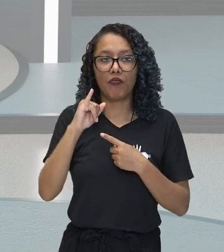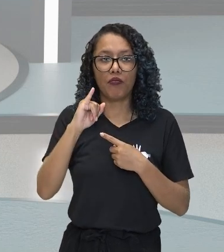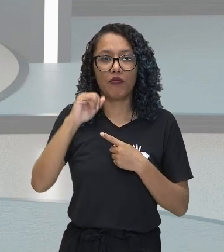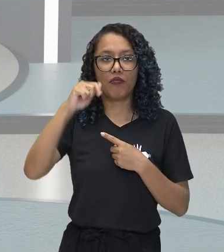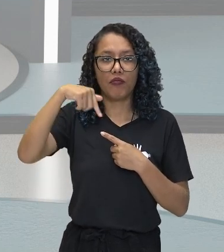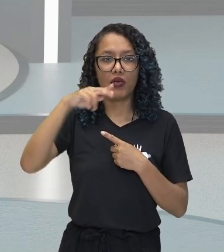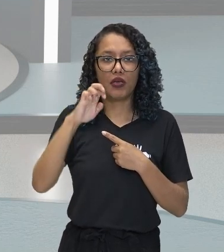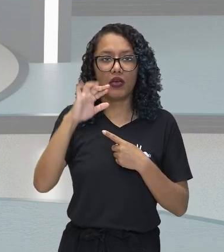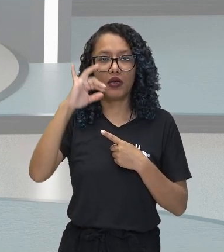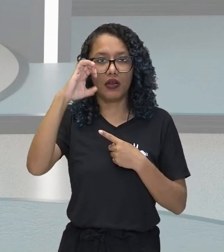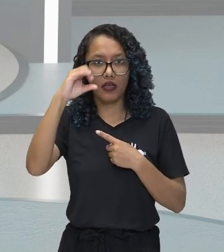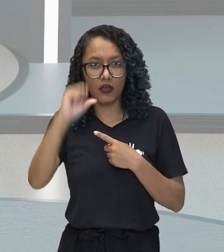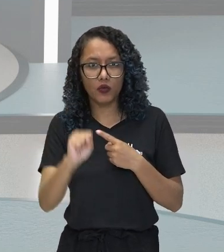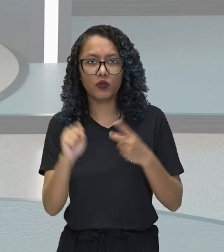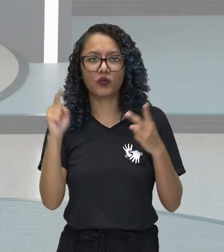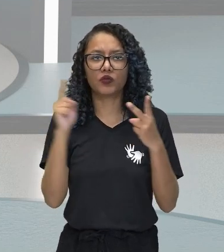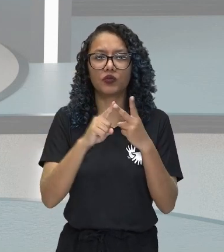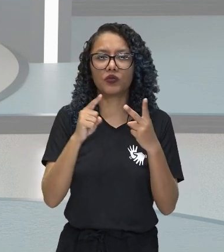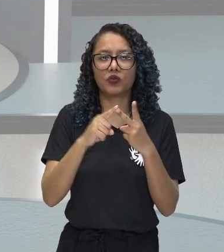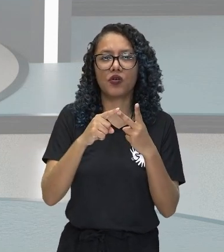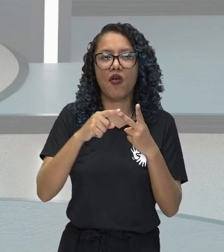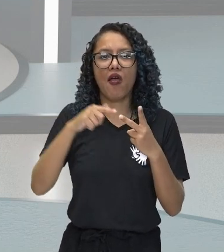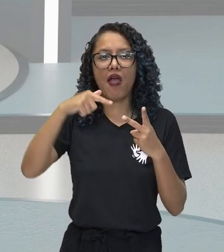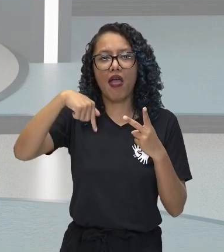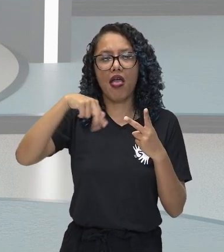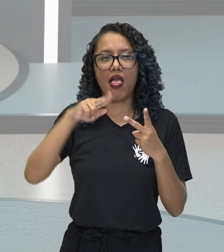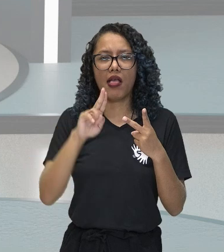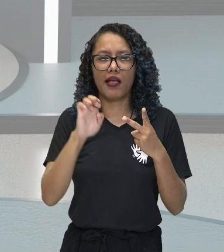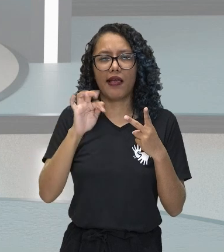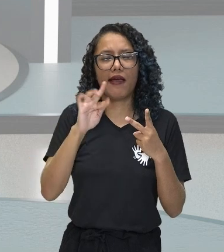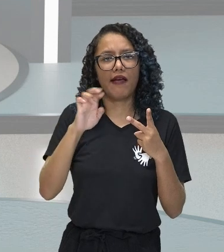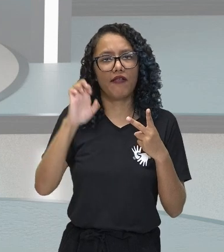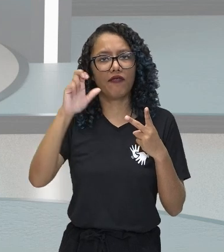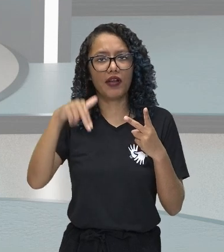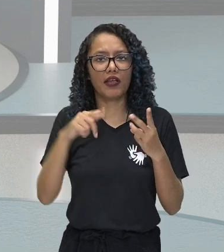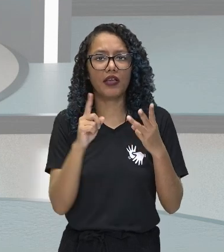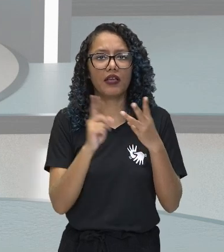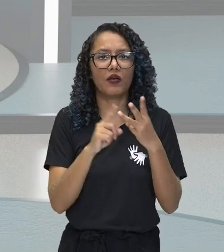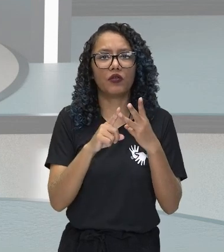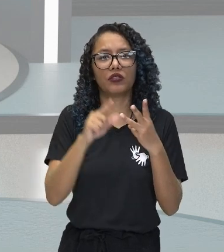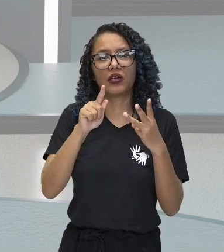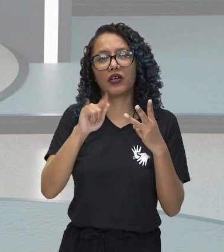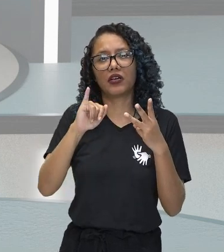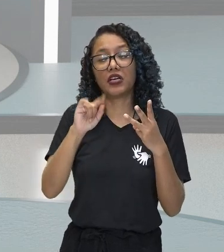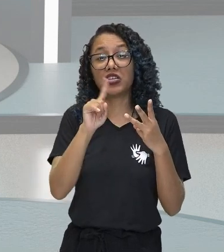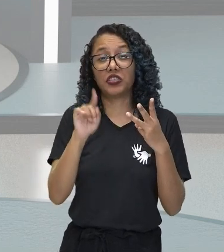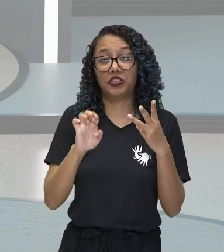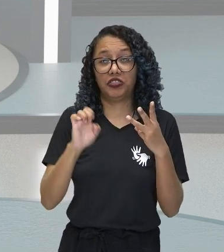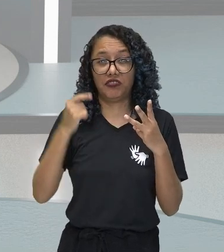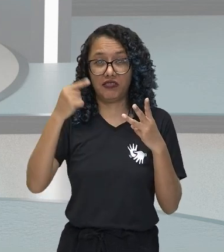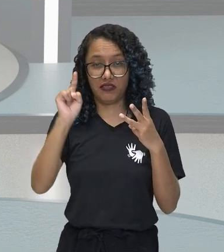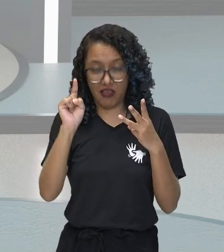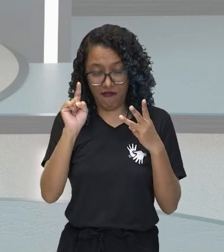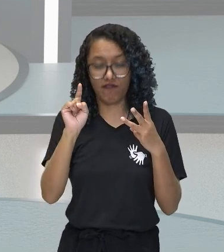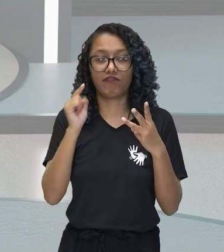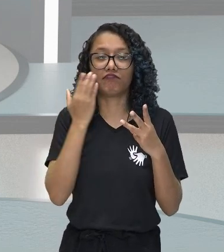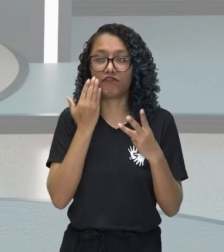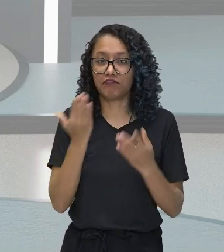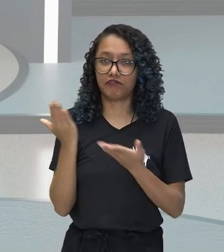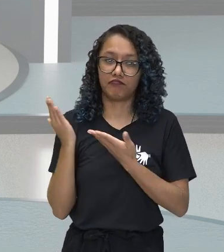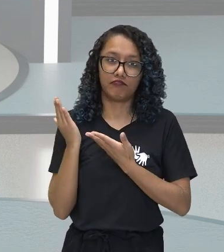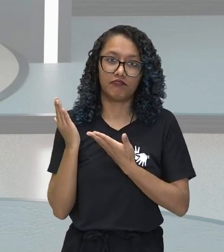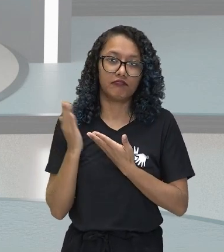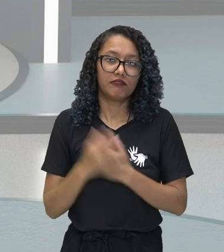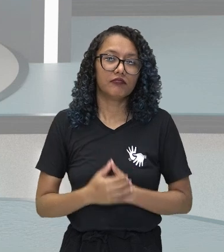pirâmide de Khafre, que seria Khefren, e a pirâmide de Khufu, que é de Quéops, que é conhecida também como a Grande Pirâmide de Gizé.